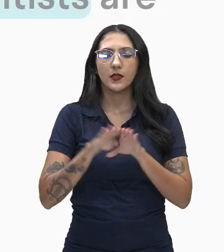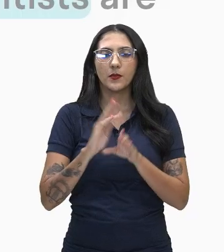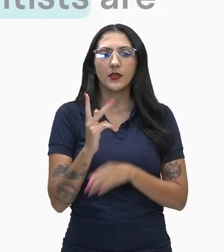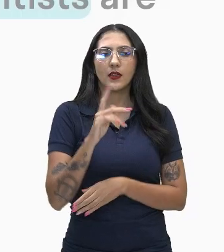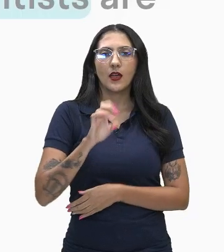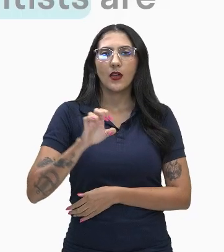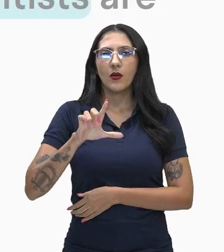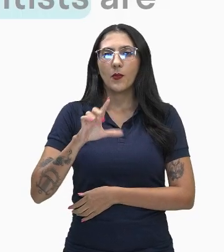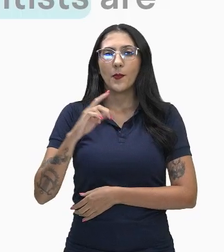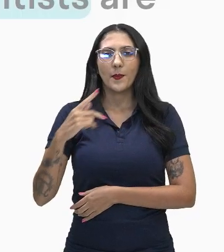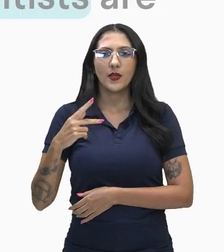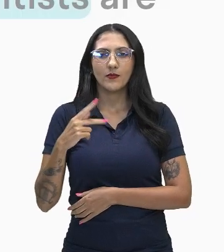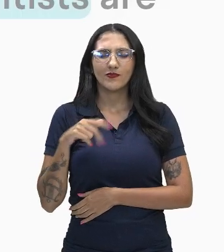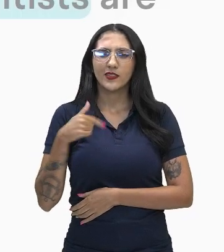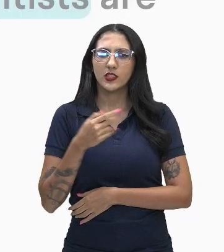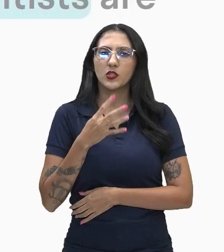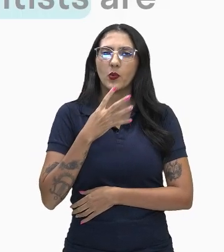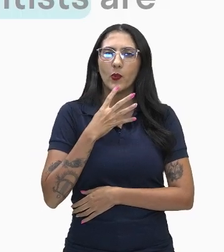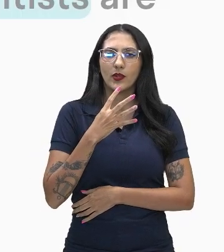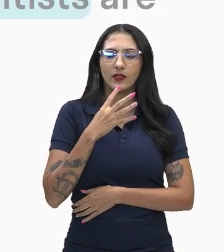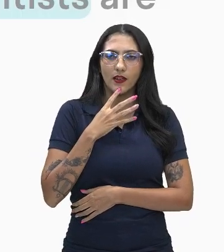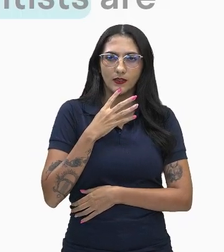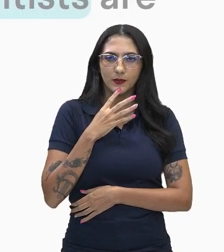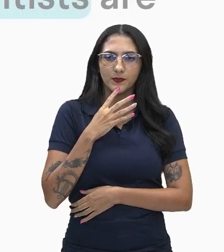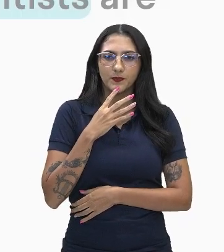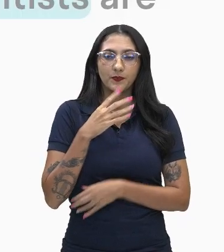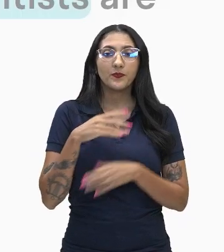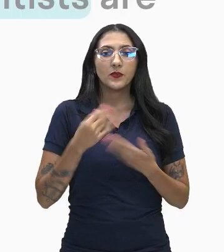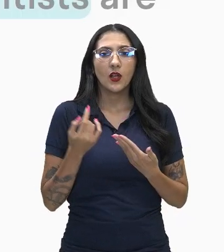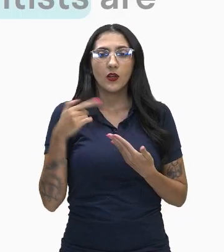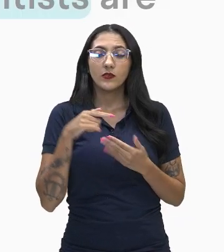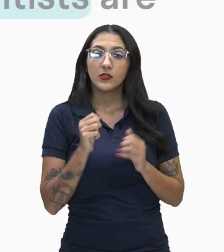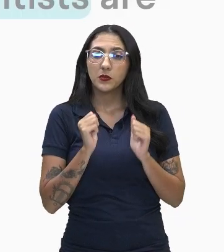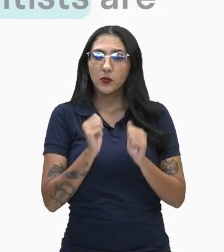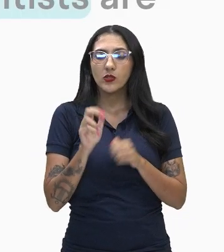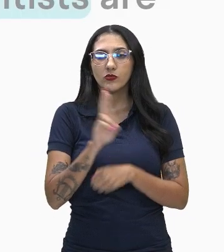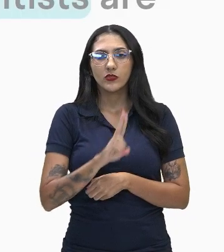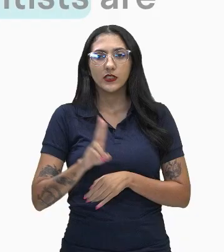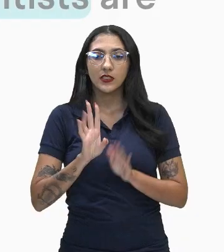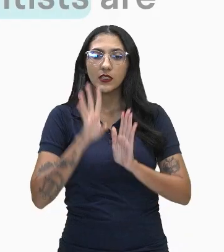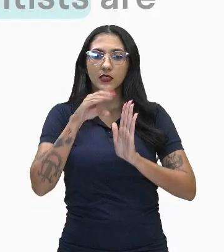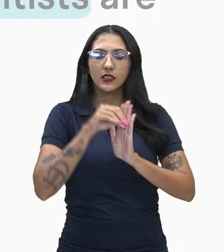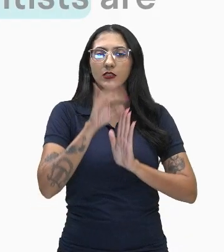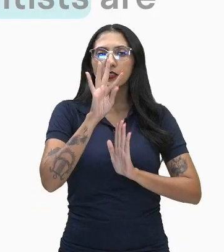nós conhecemos, tá? Então, vocês podem trabalhar no texto